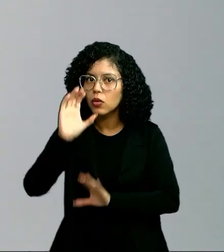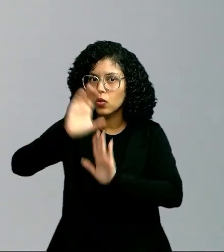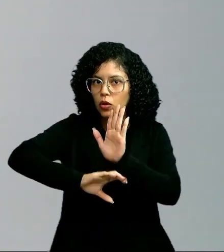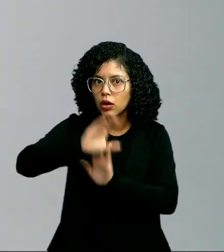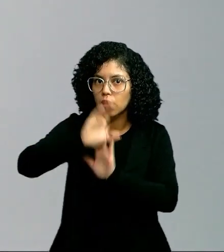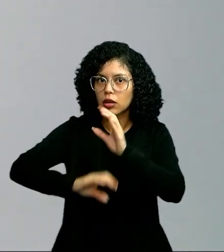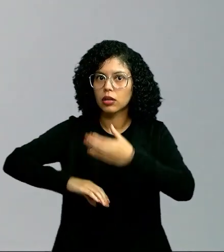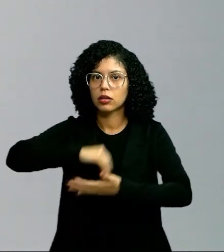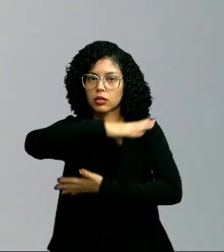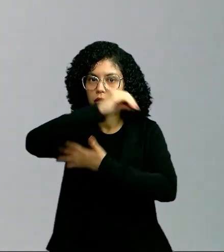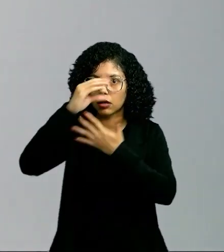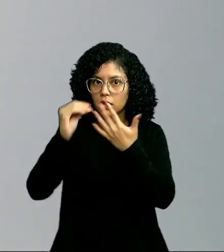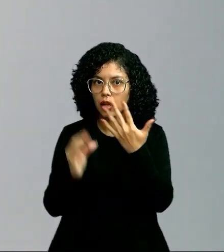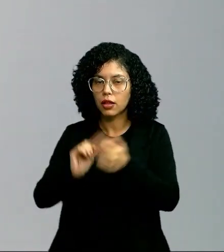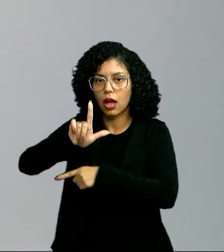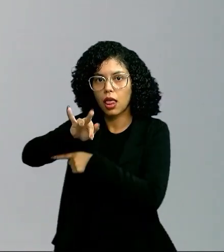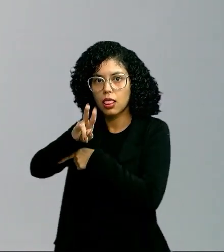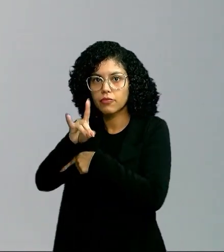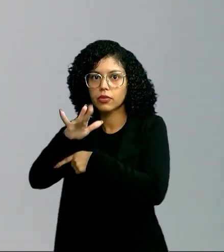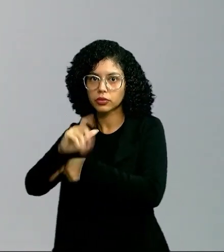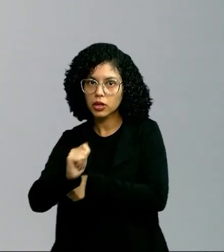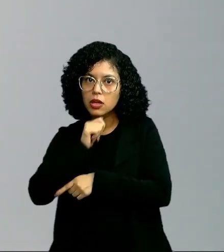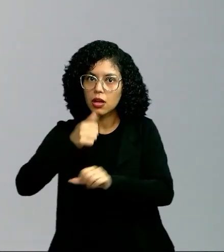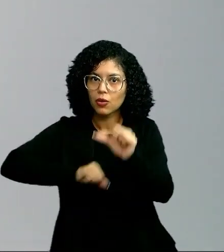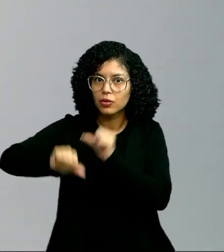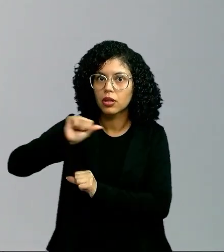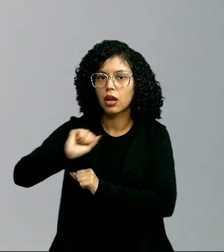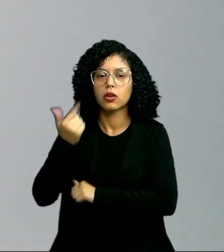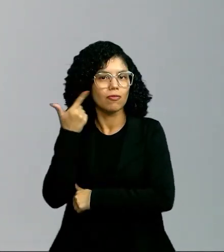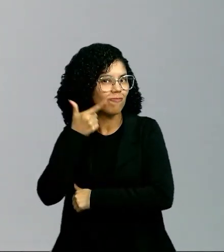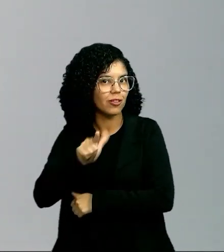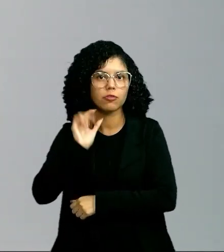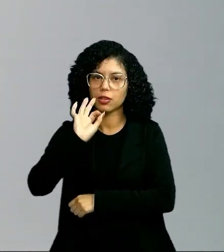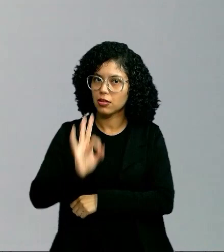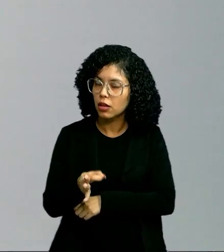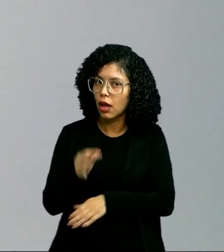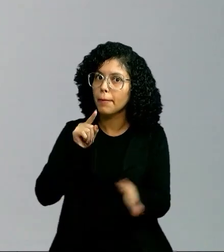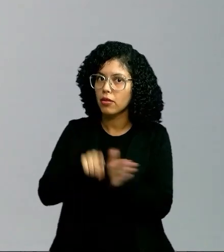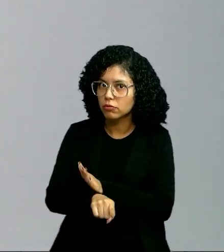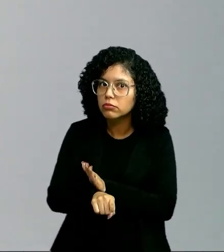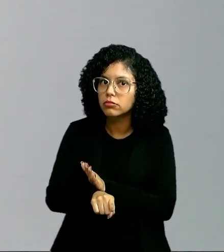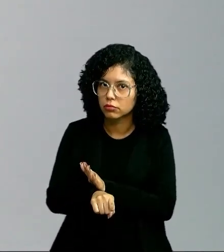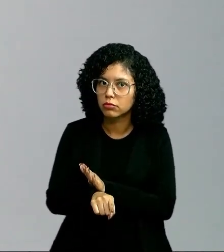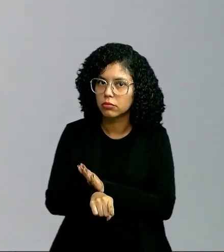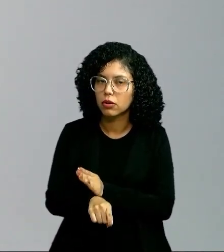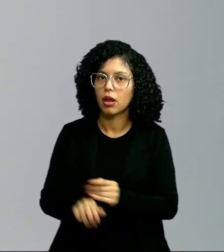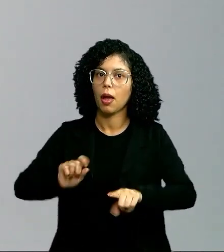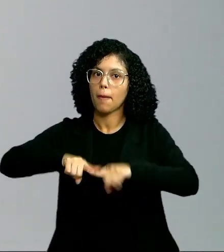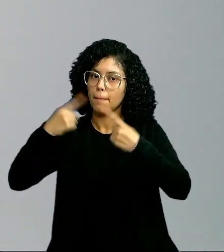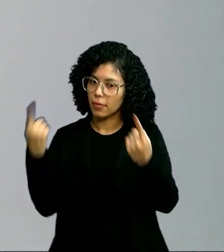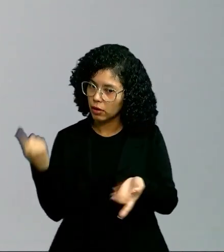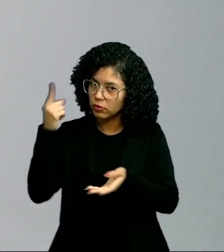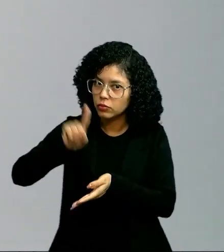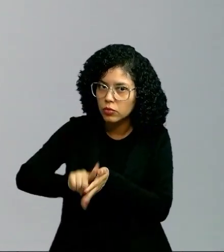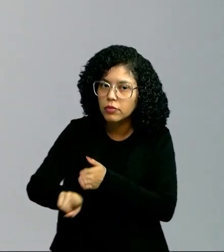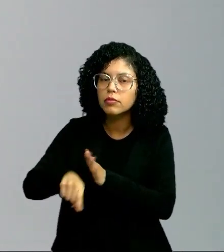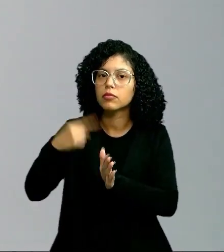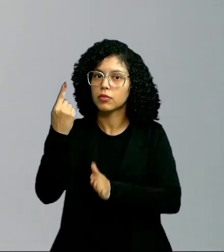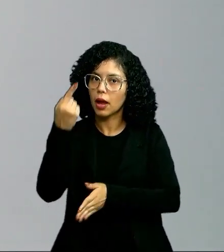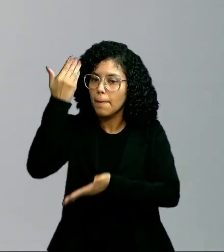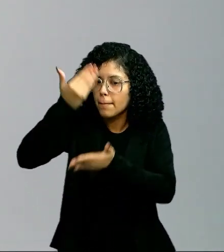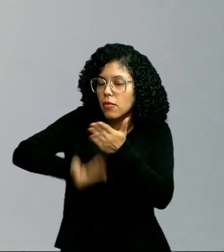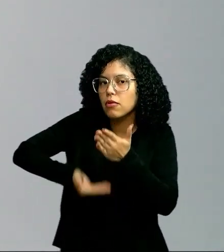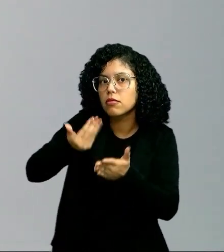de cadeia alifática, porque, caso contrário, você não vai acertar essa questão. Então, mais uma vez, para você